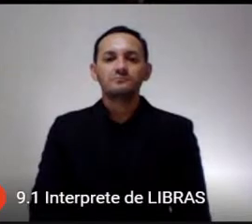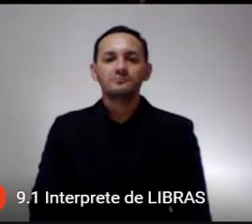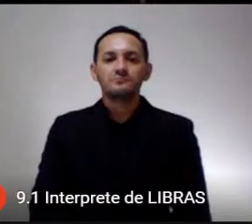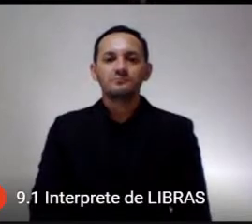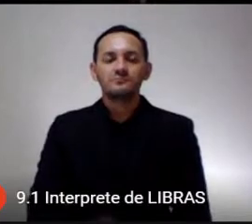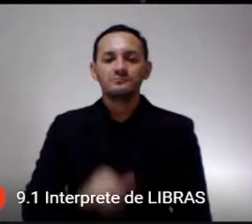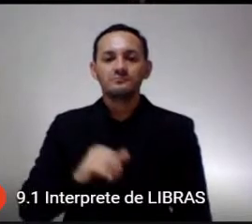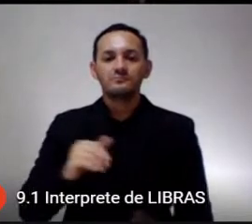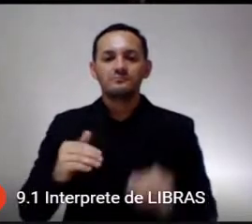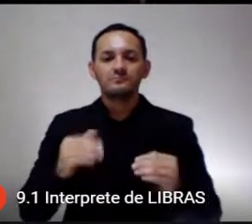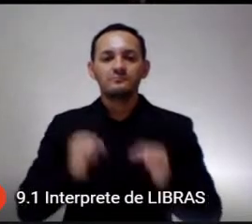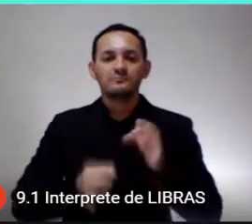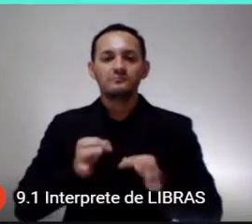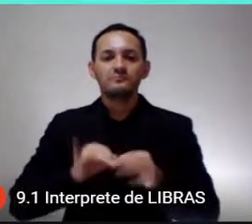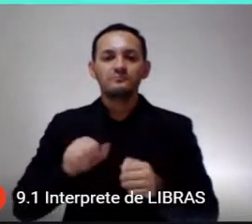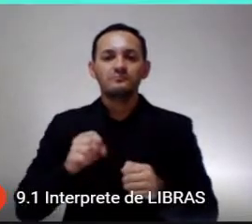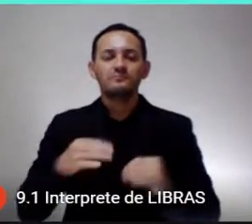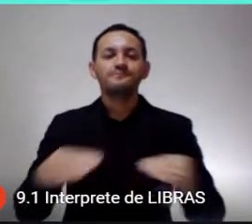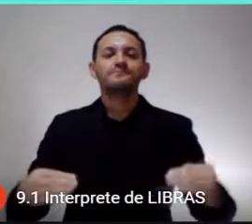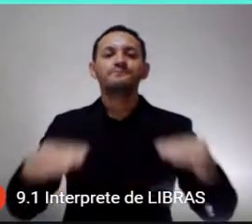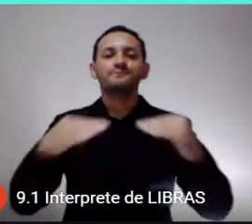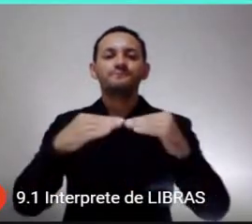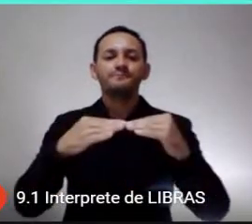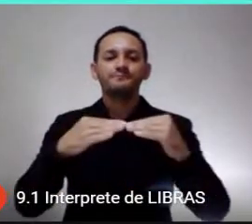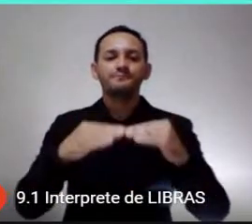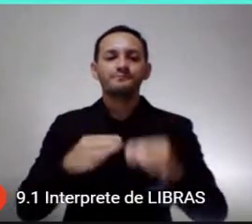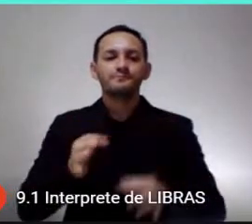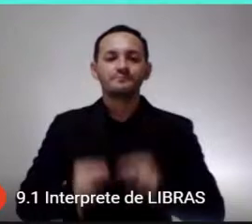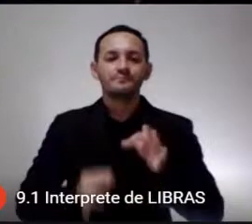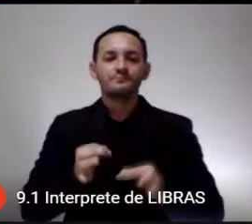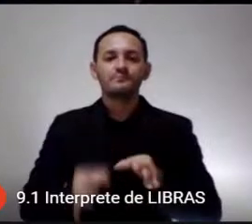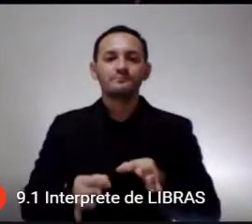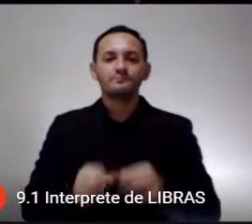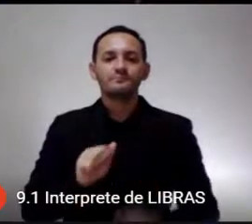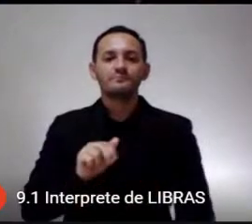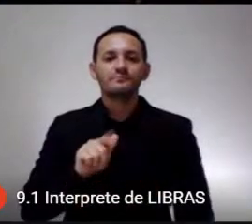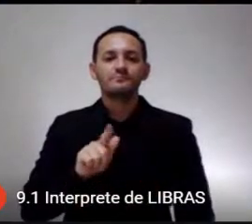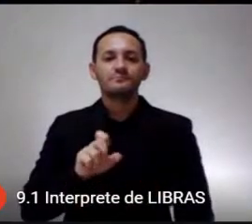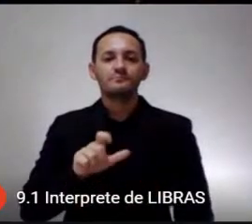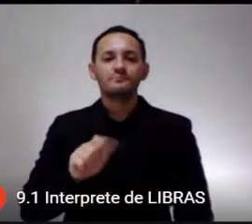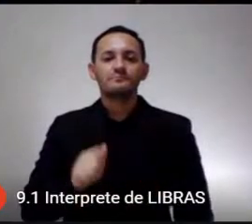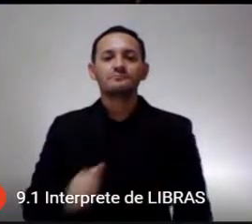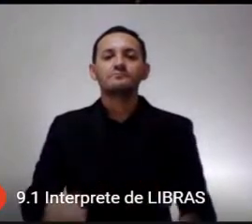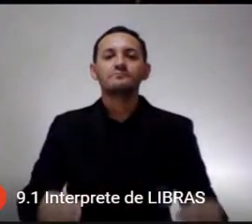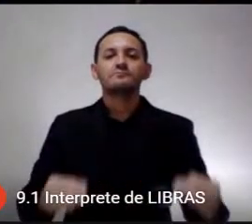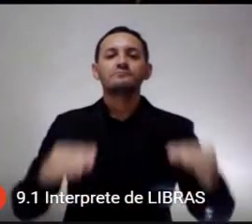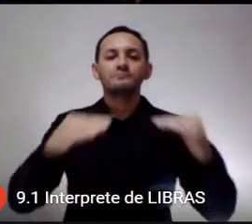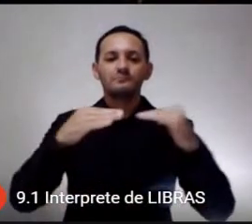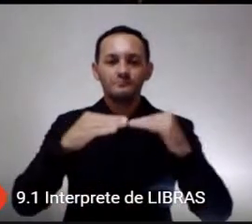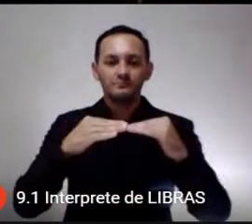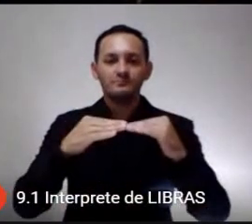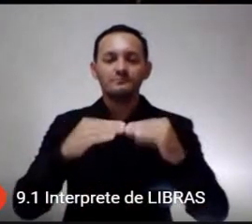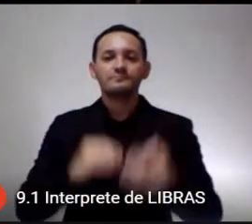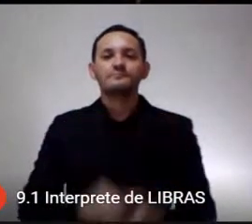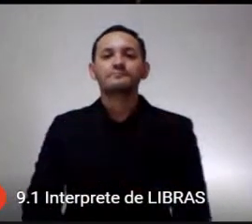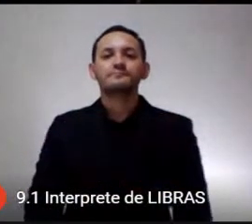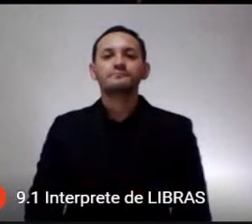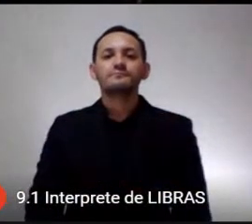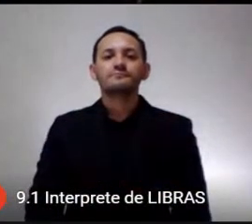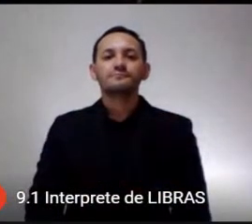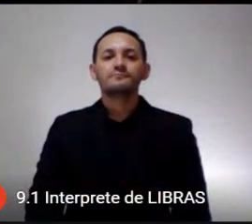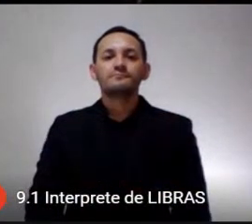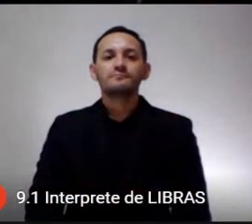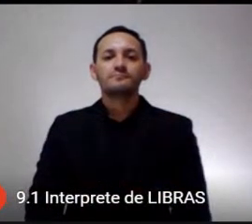presidente. Doutor Rony Clay? Acompanho a relatora, senhor presidente. Doutora Ângela? Com a relatora, senhor presidente.